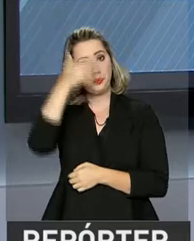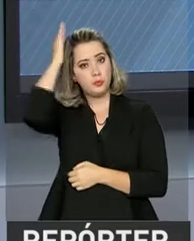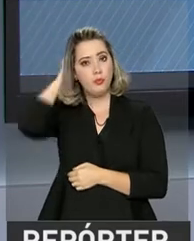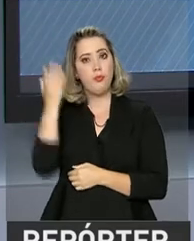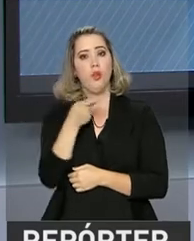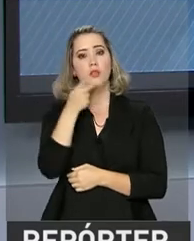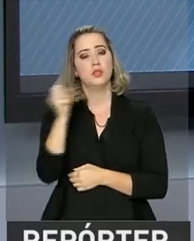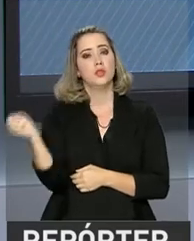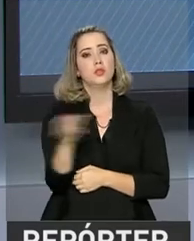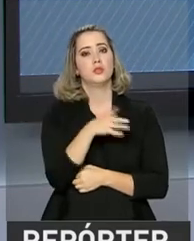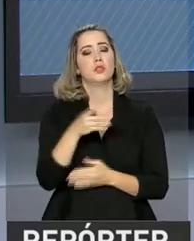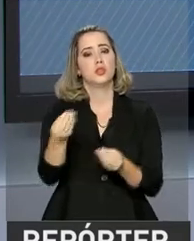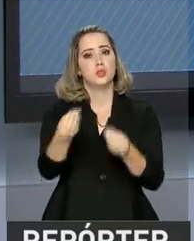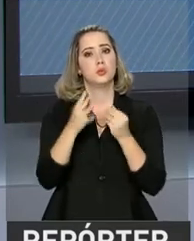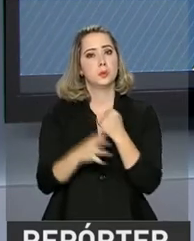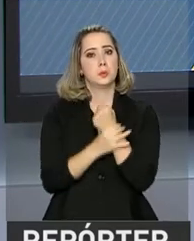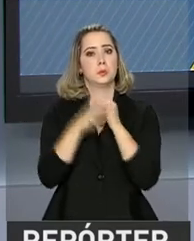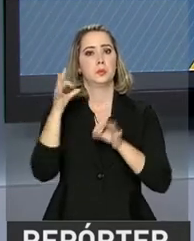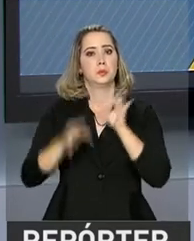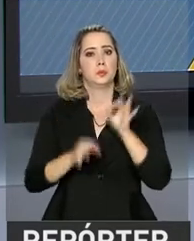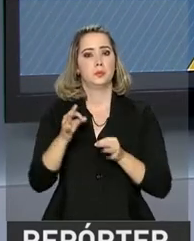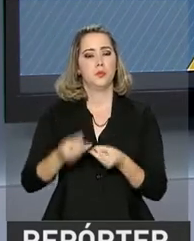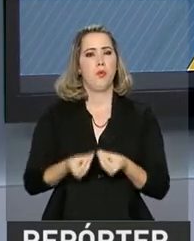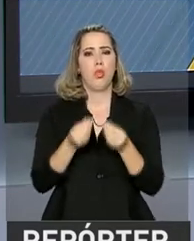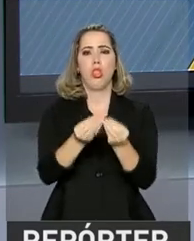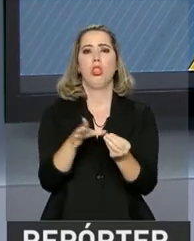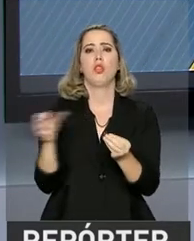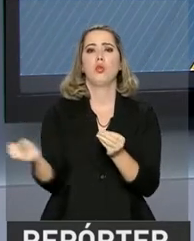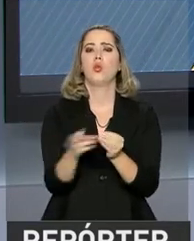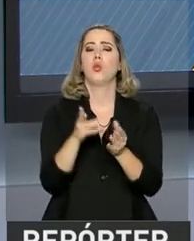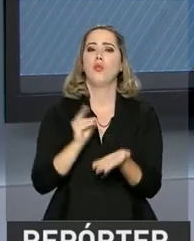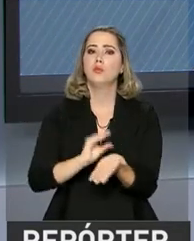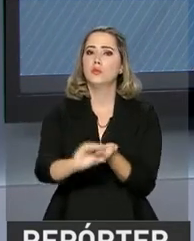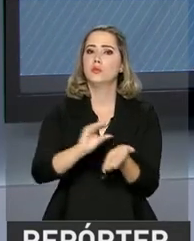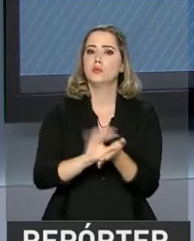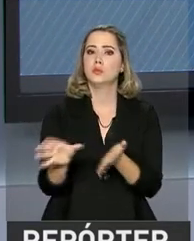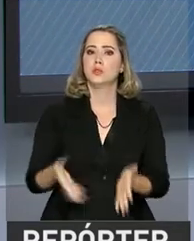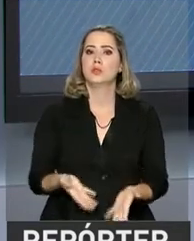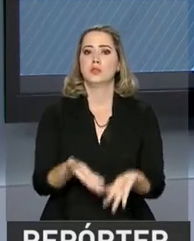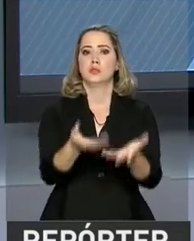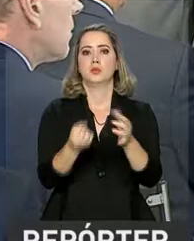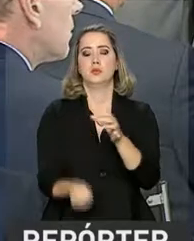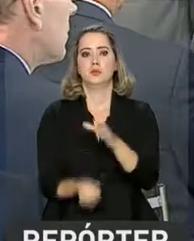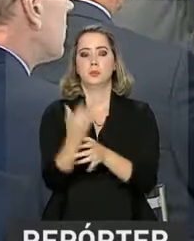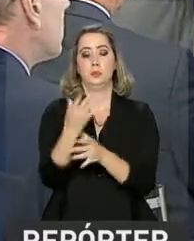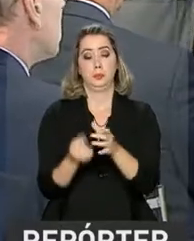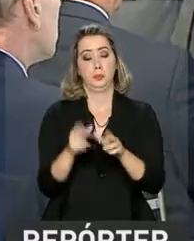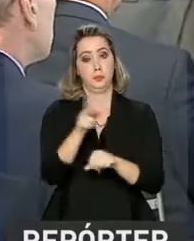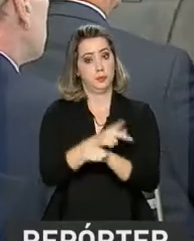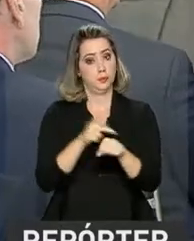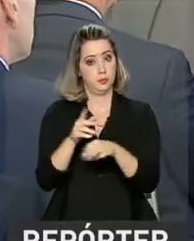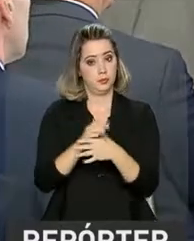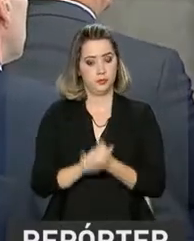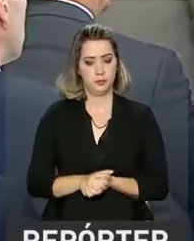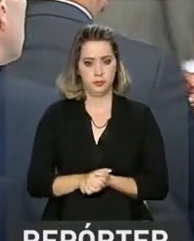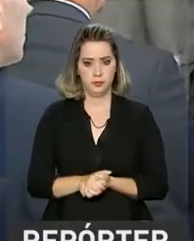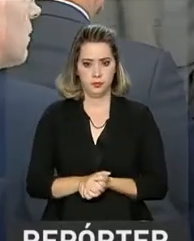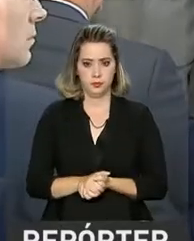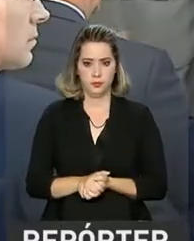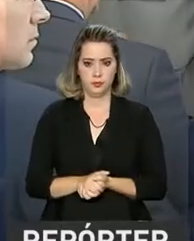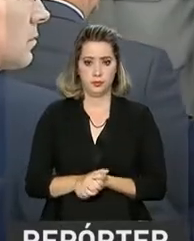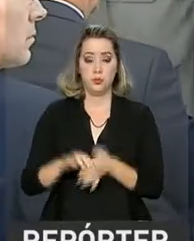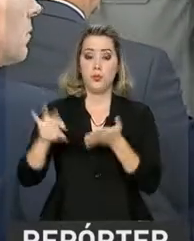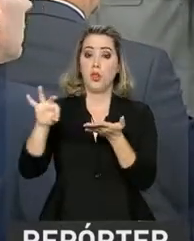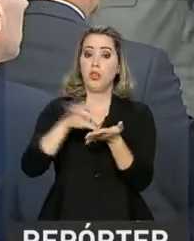atrair investimentos incentivar a criação de postos de trabalho no país o decreto assinado